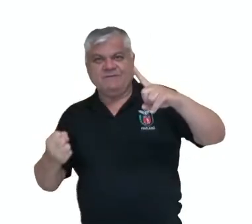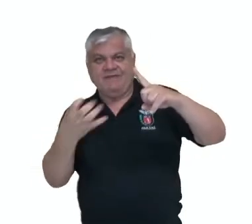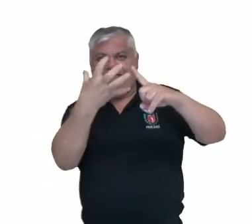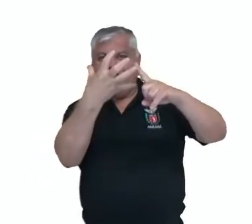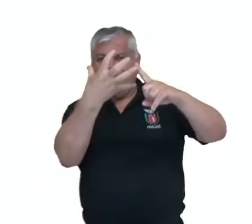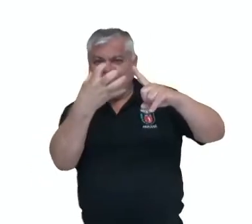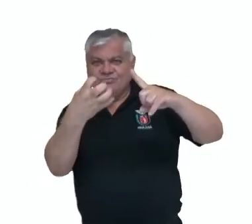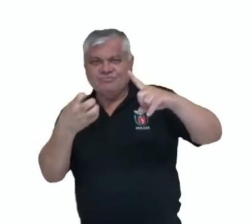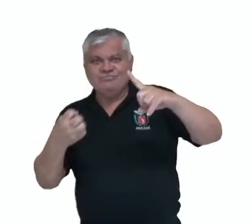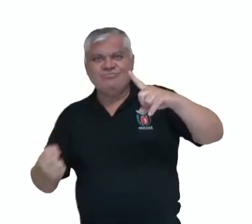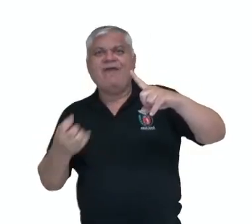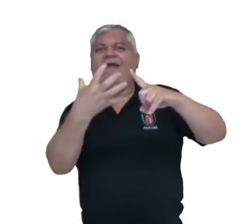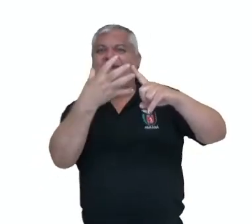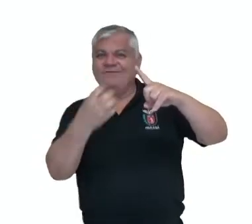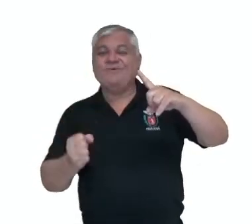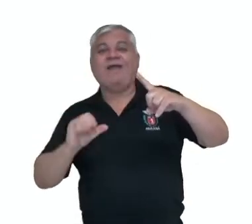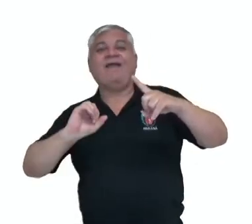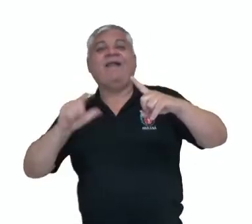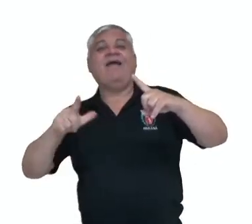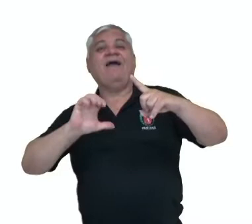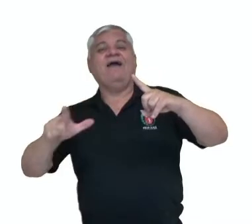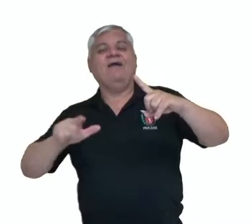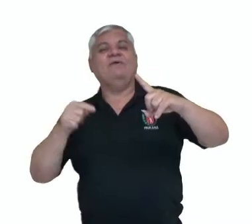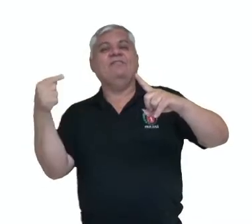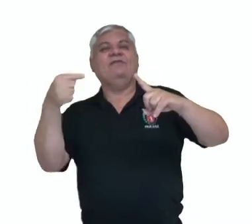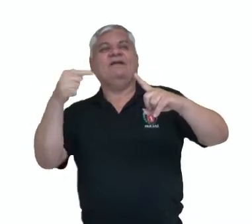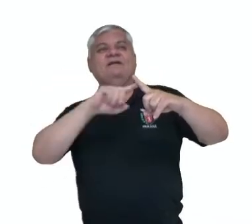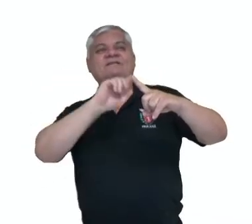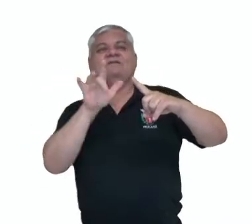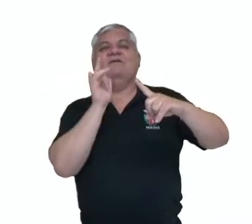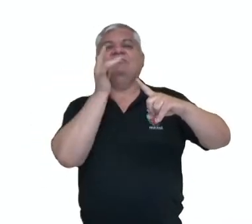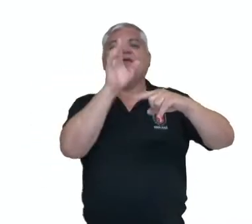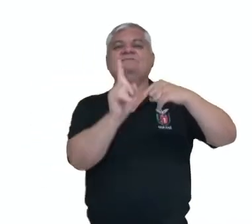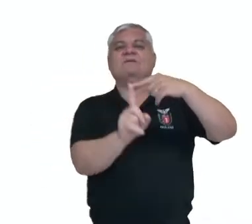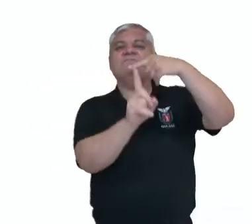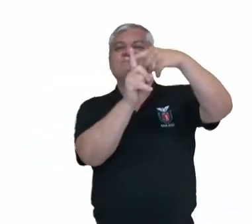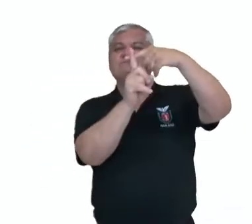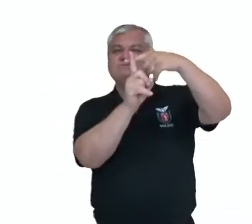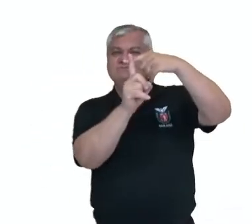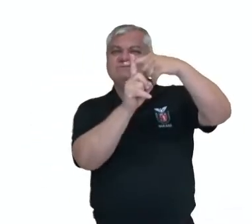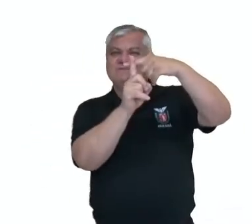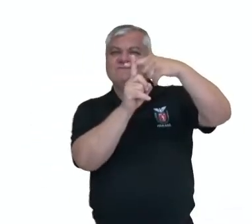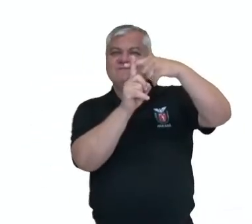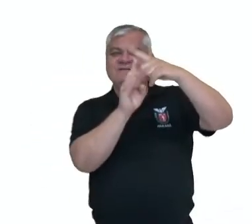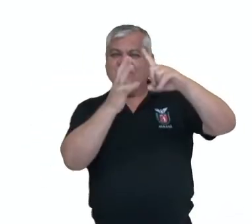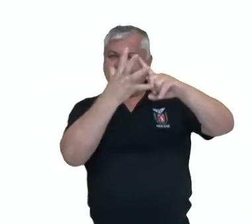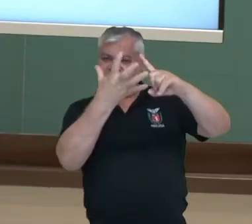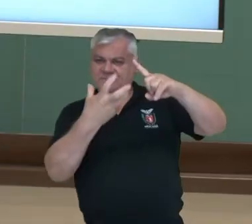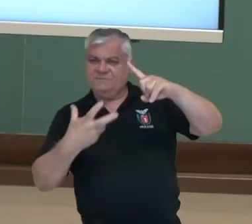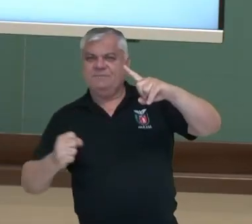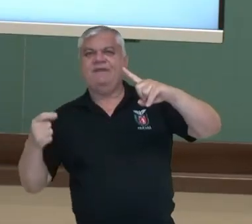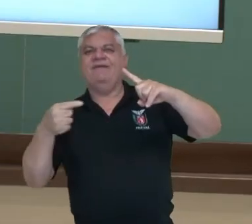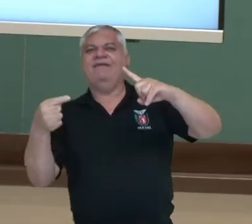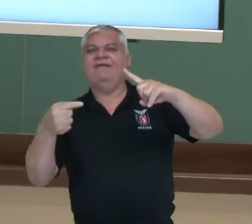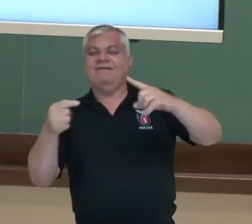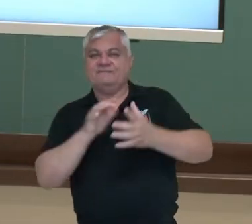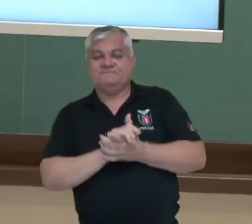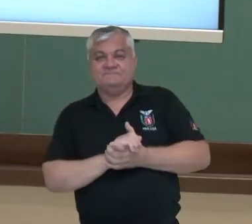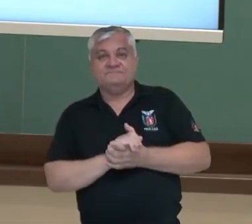nuvem eletrônica, deixando uma densidade de carga positiva aqui. Então,